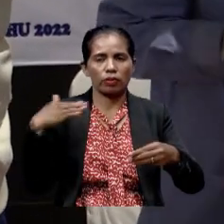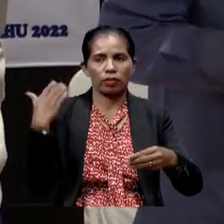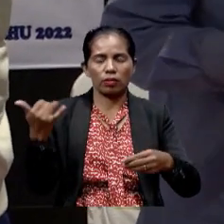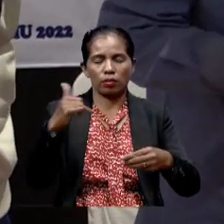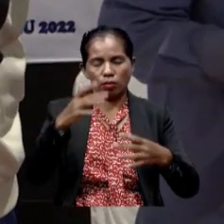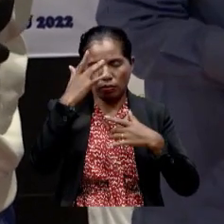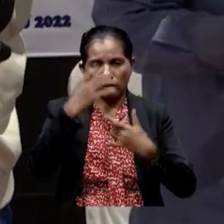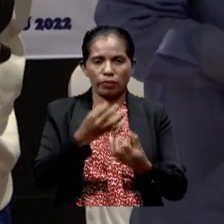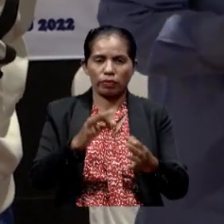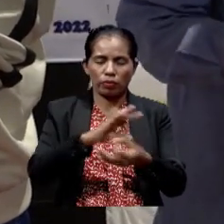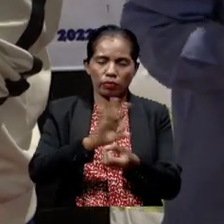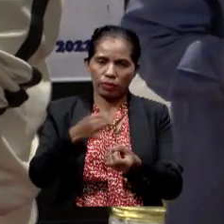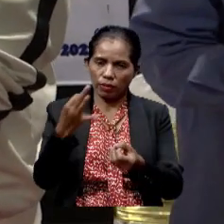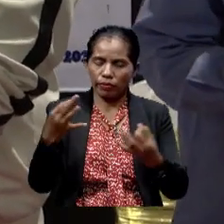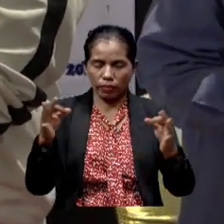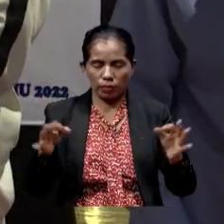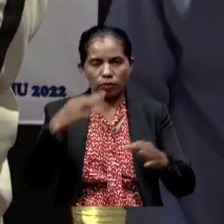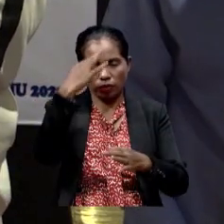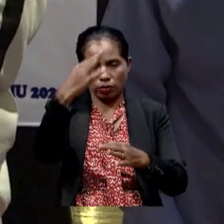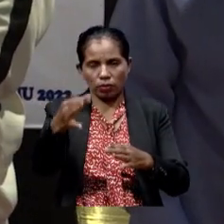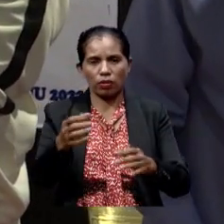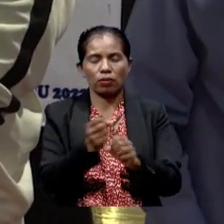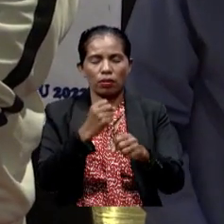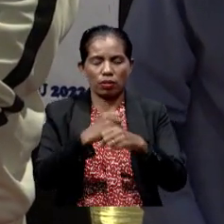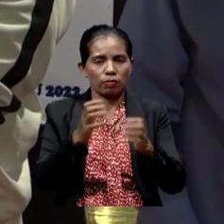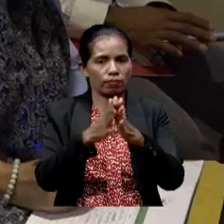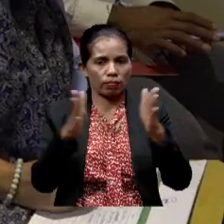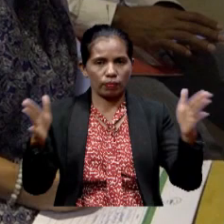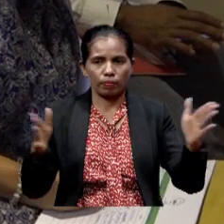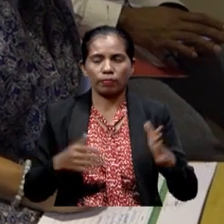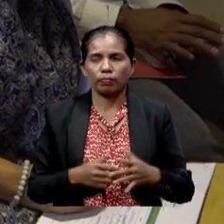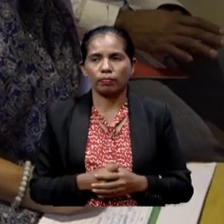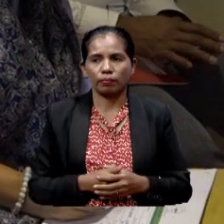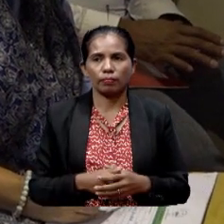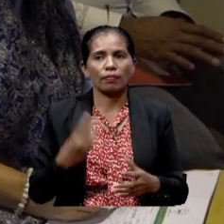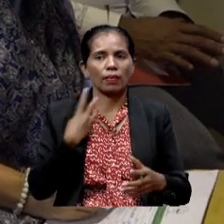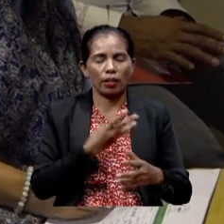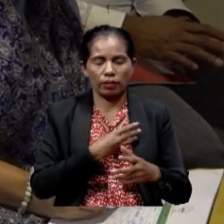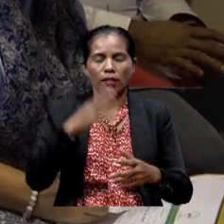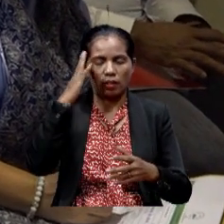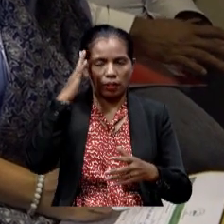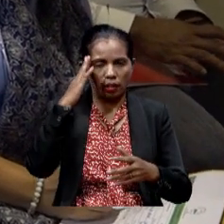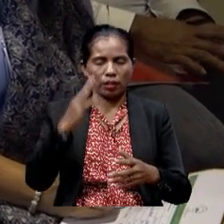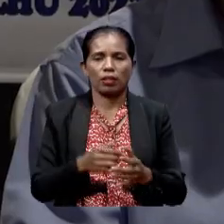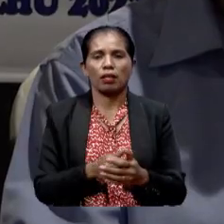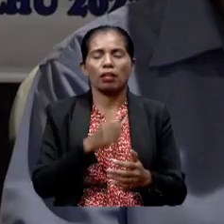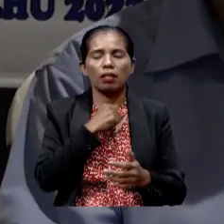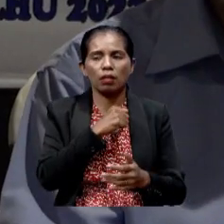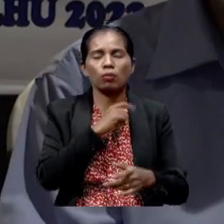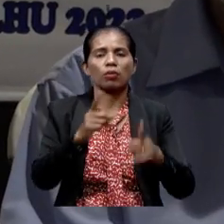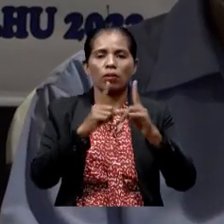liu atunune ba futuru belehalo bot liutan. Ito ate ne kata ko hin amu splikatiana ne atu